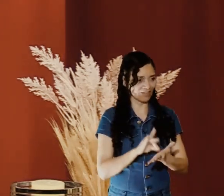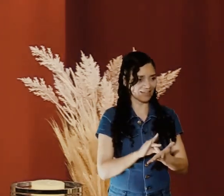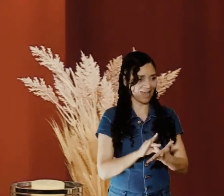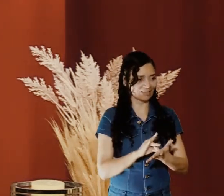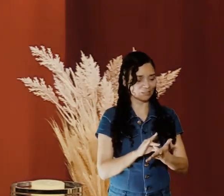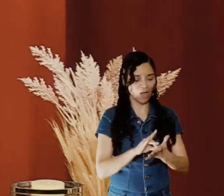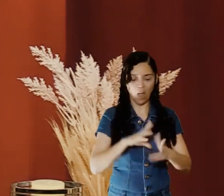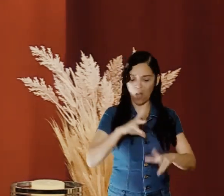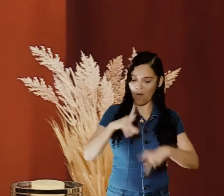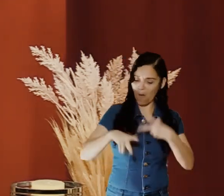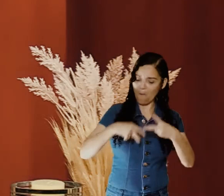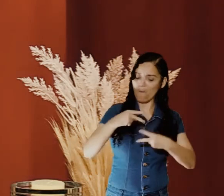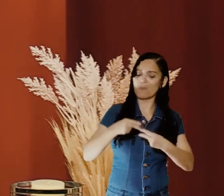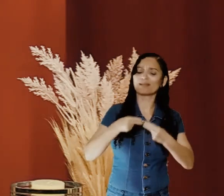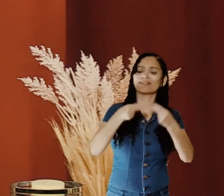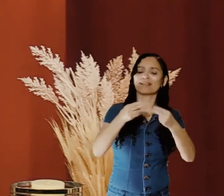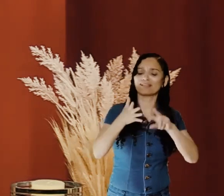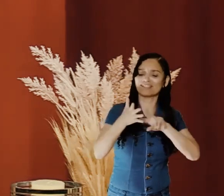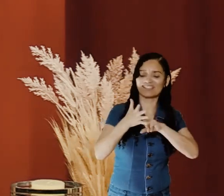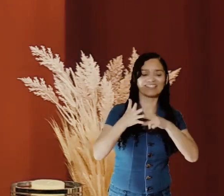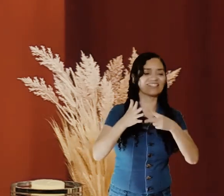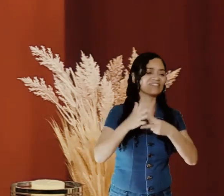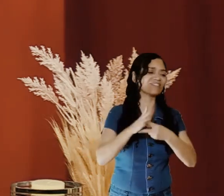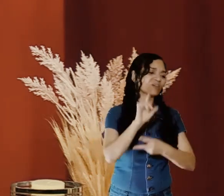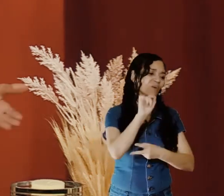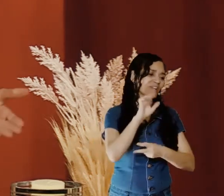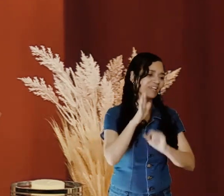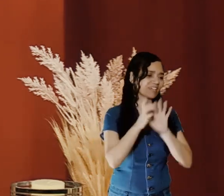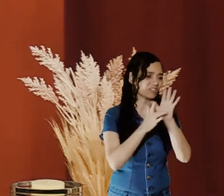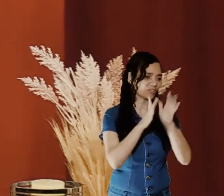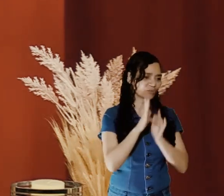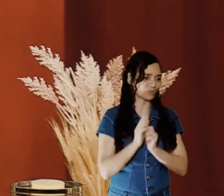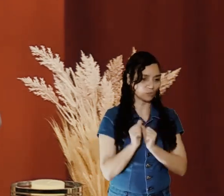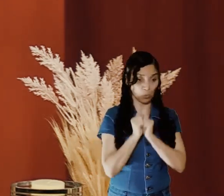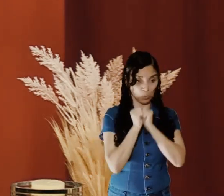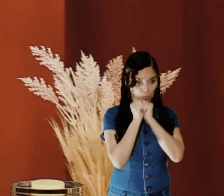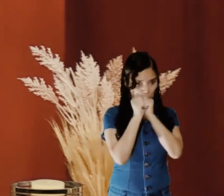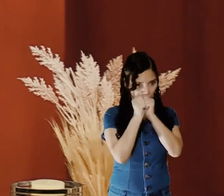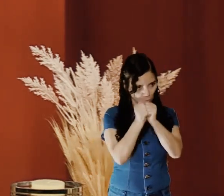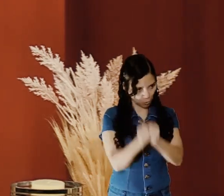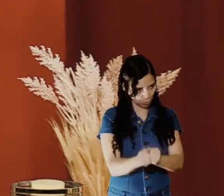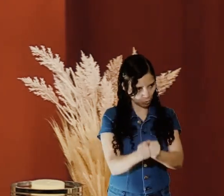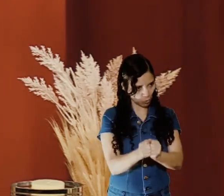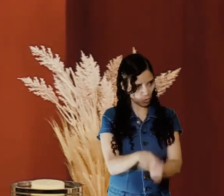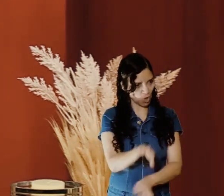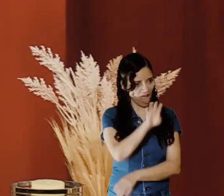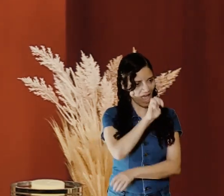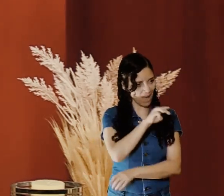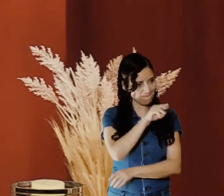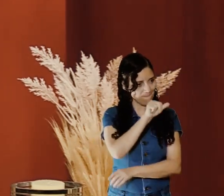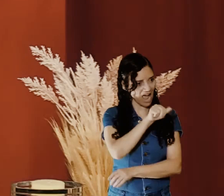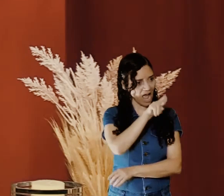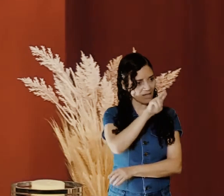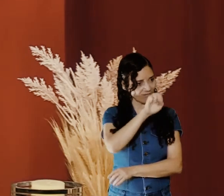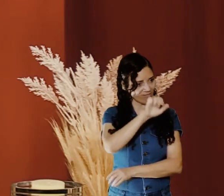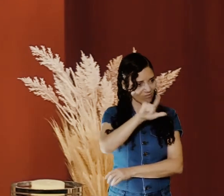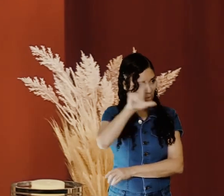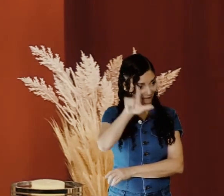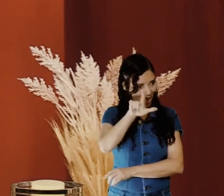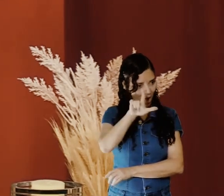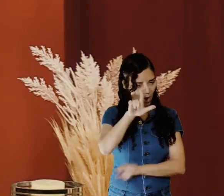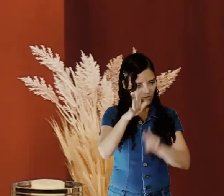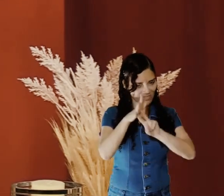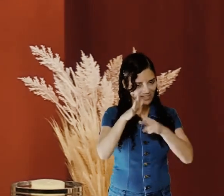Emmanuel, Deus conosco. Os pastores testemunharam isso de uma maneira maravilhosa. Ah, como eu